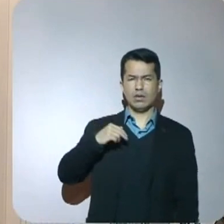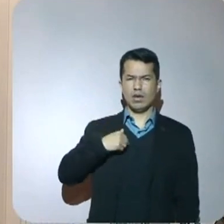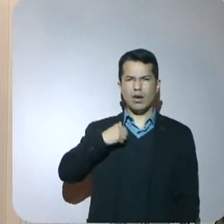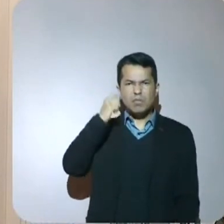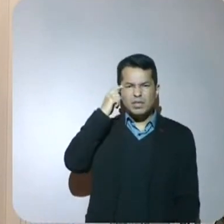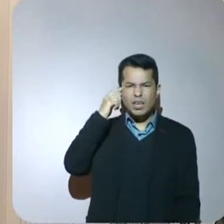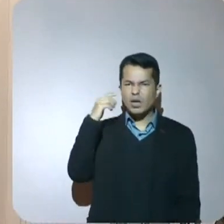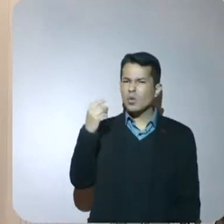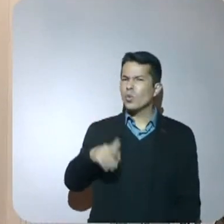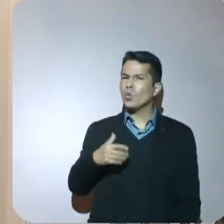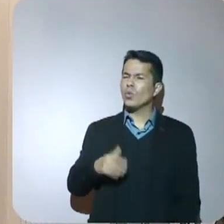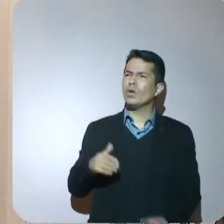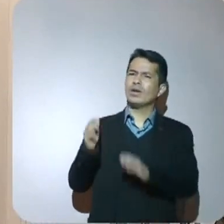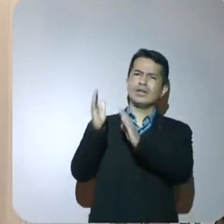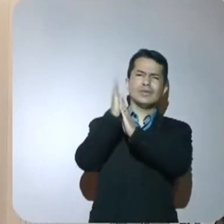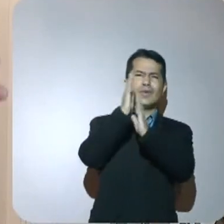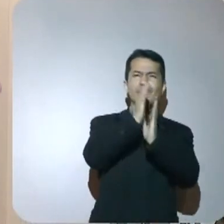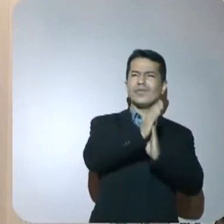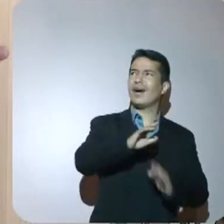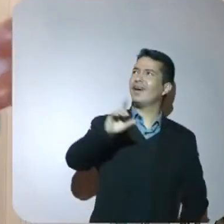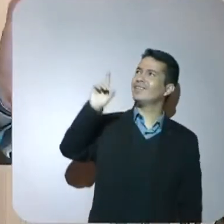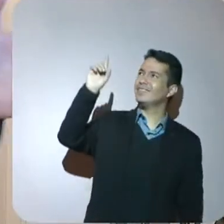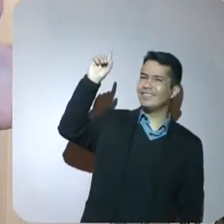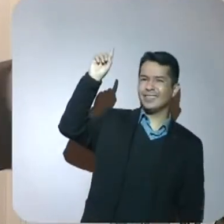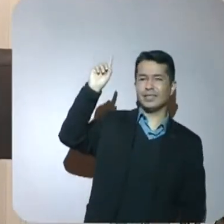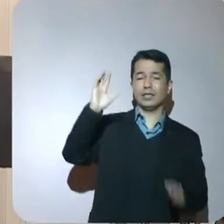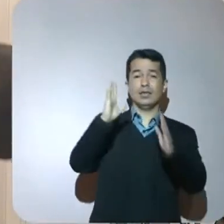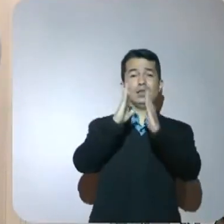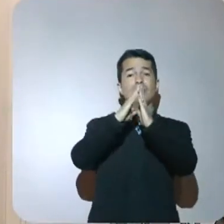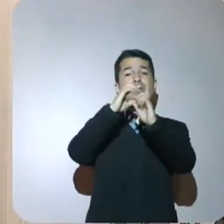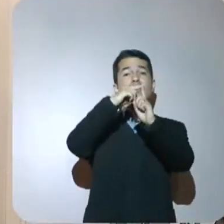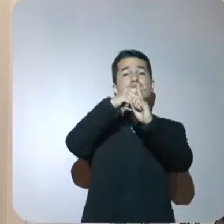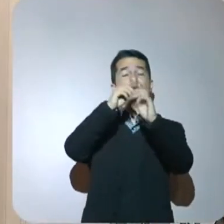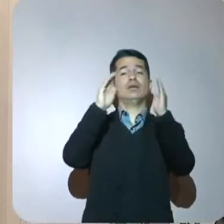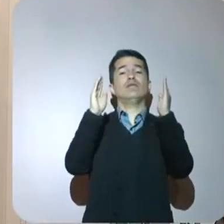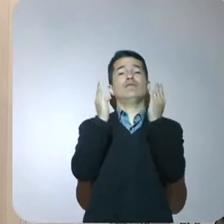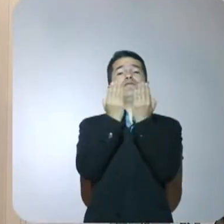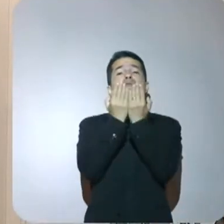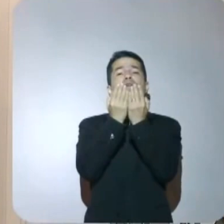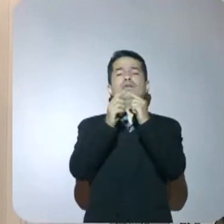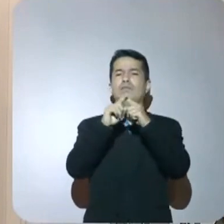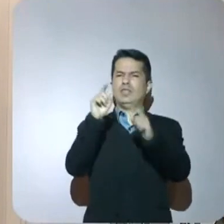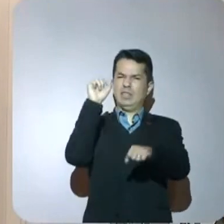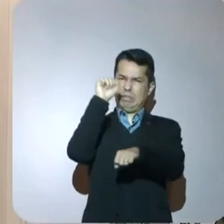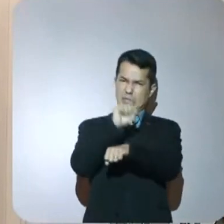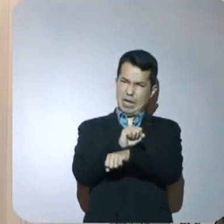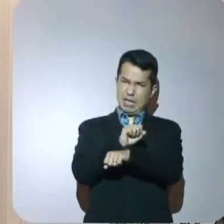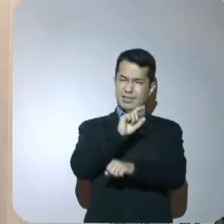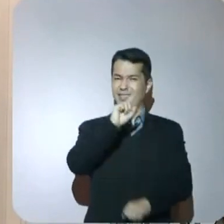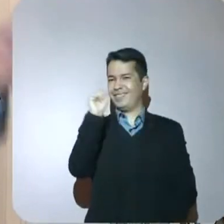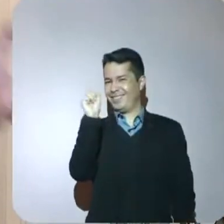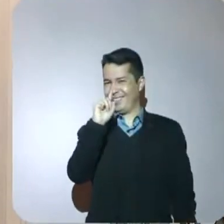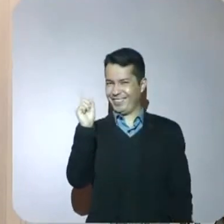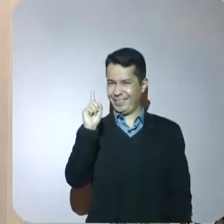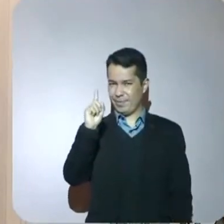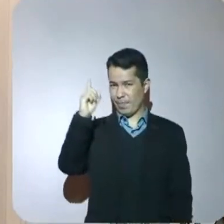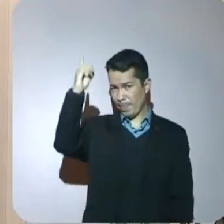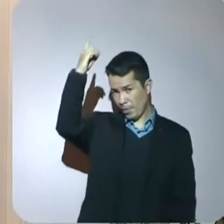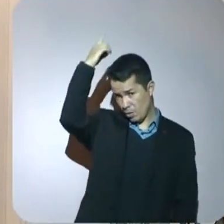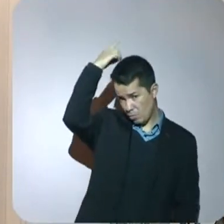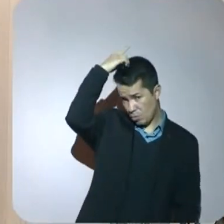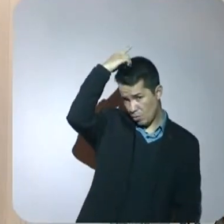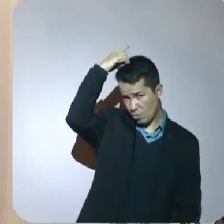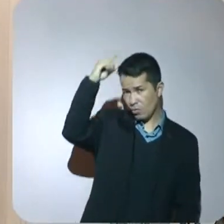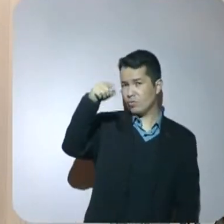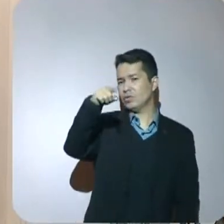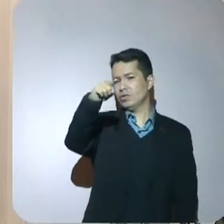seja Deus, né? A igreja está fechada, mas não está parada. A glória do Senhor está fluindo. E o seu dom, o seu ministério, você tem que ser parte